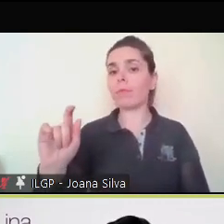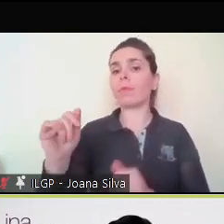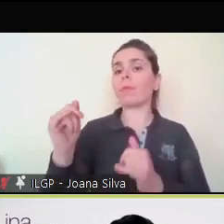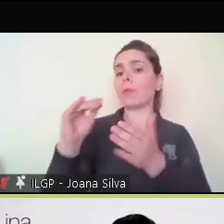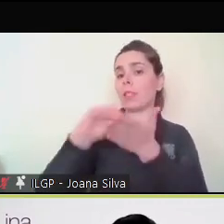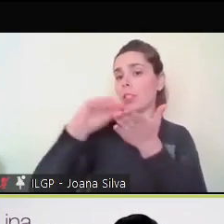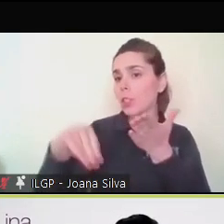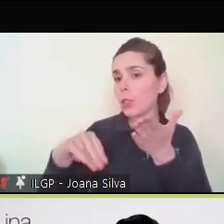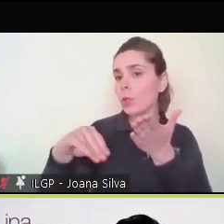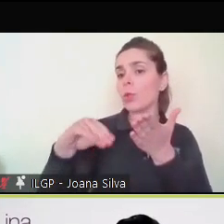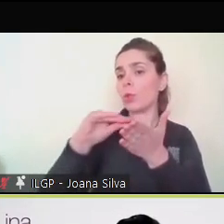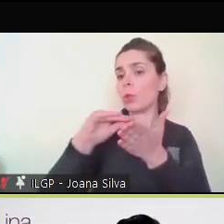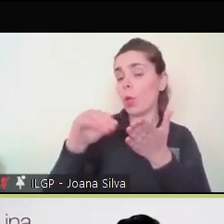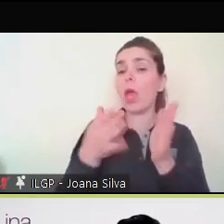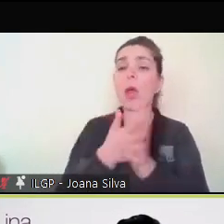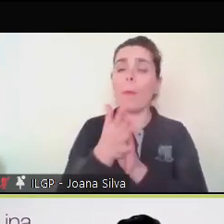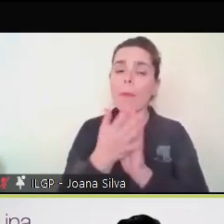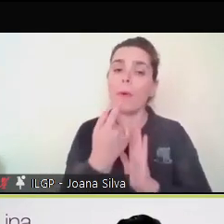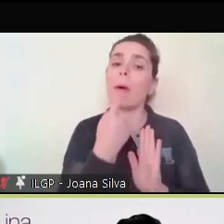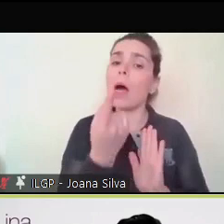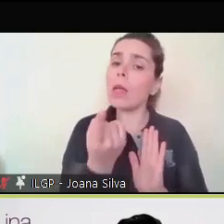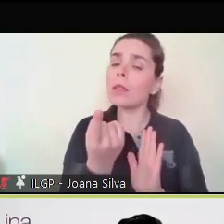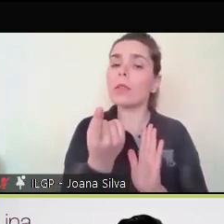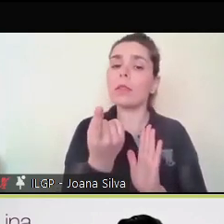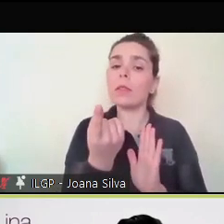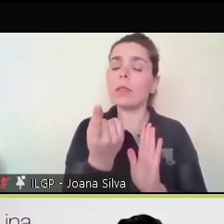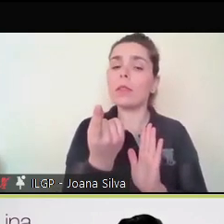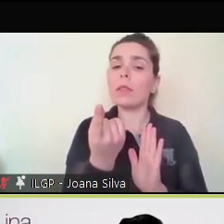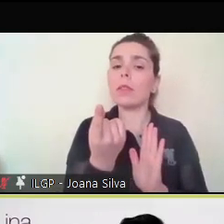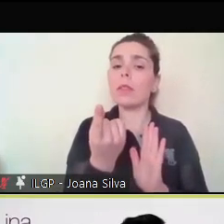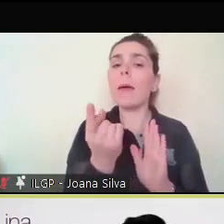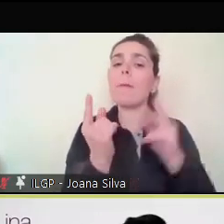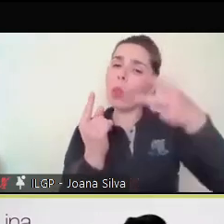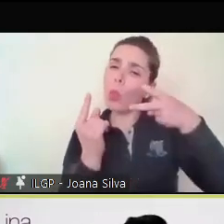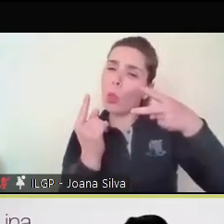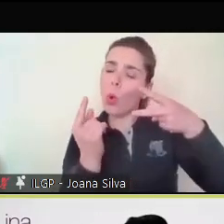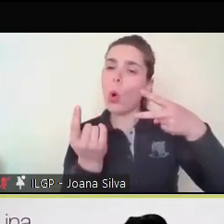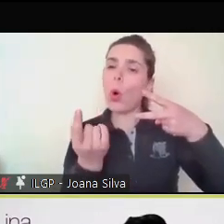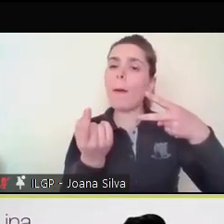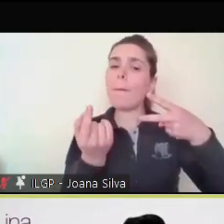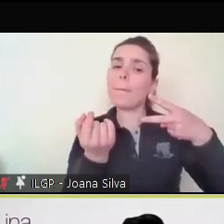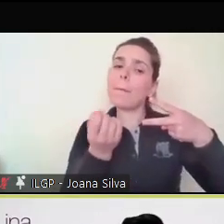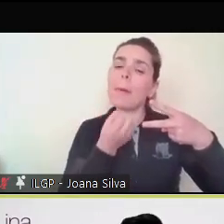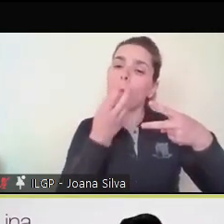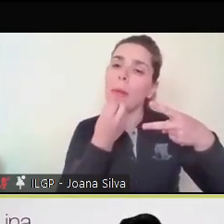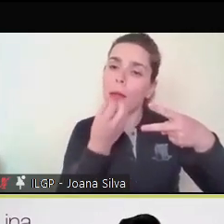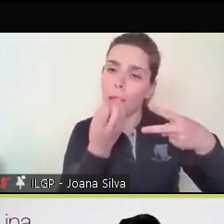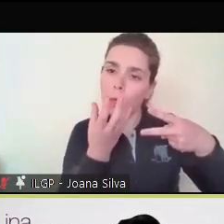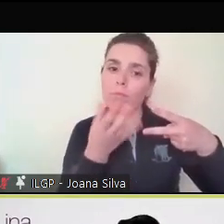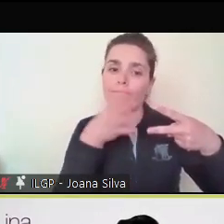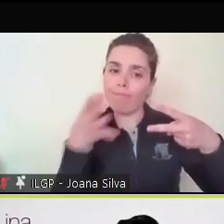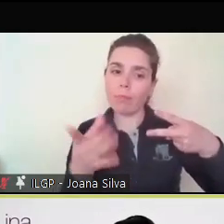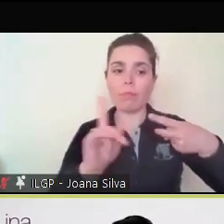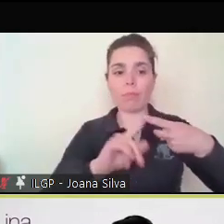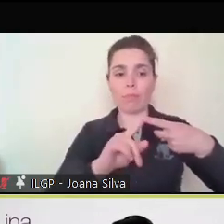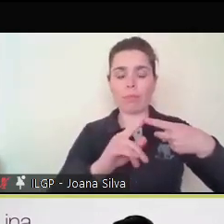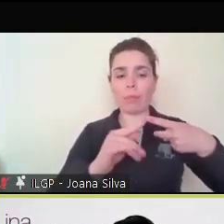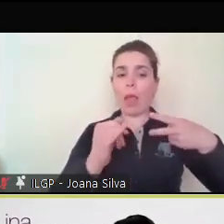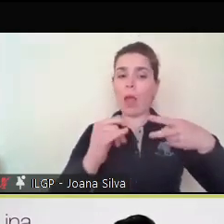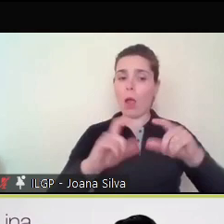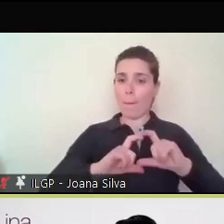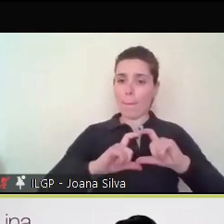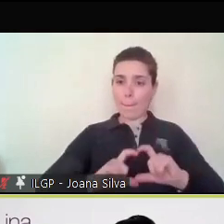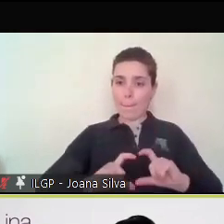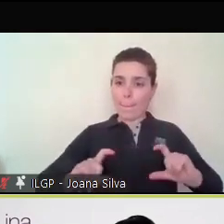acontecem aqui. Eu aproveito apenas a oportunidade para dar 2 notas específicas sobre esta área. Temos aqui em baixo